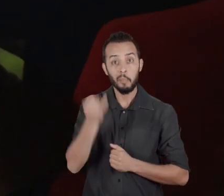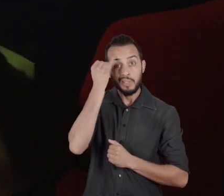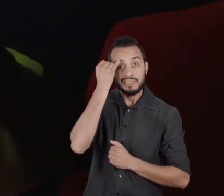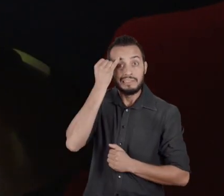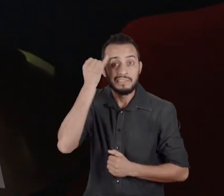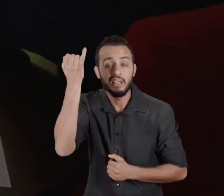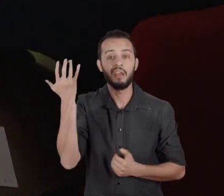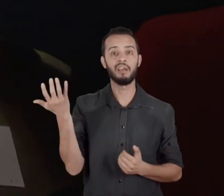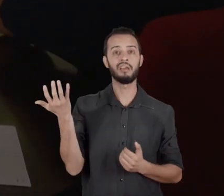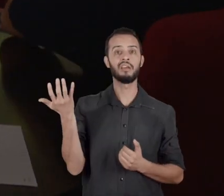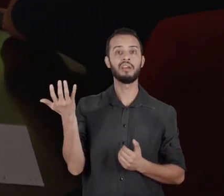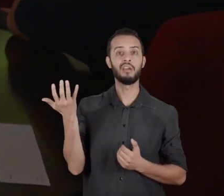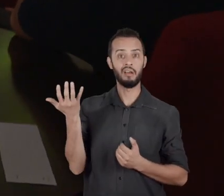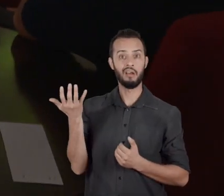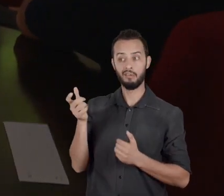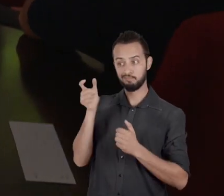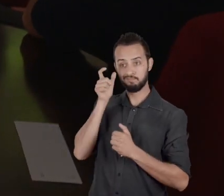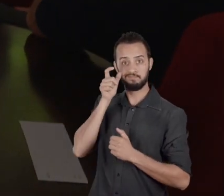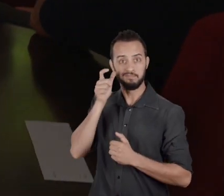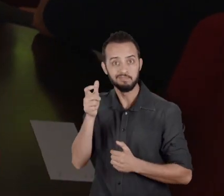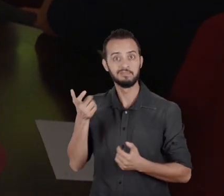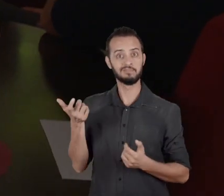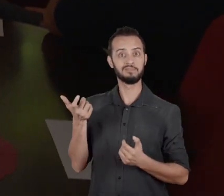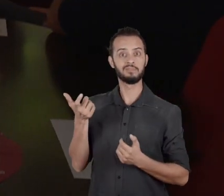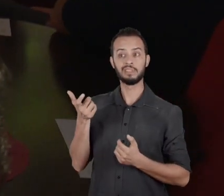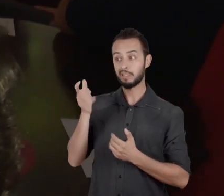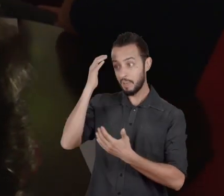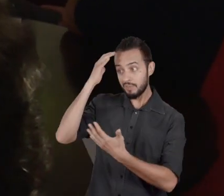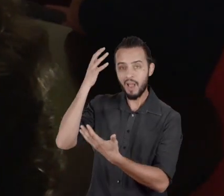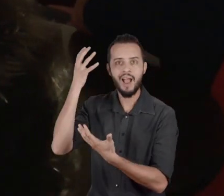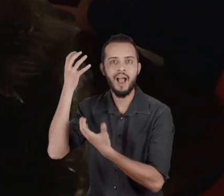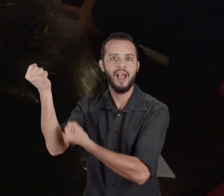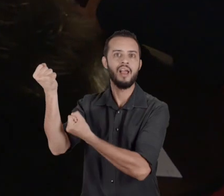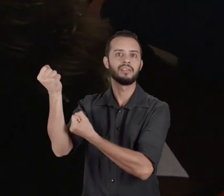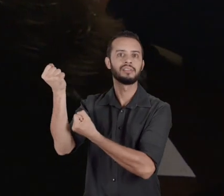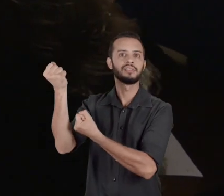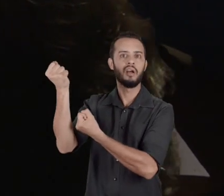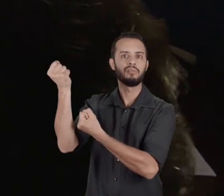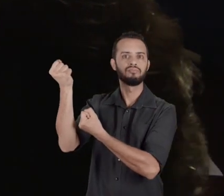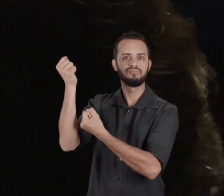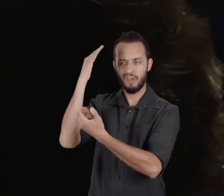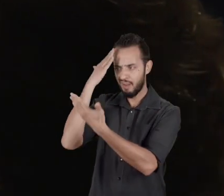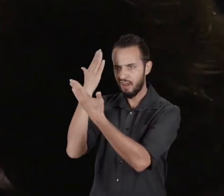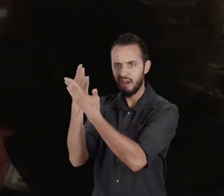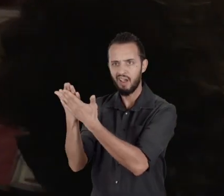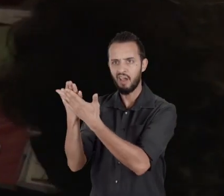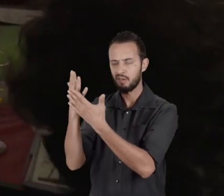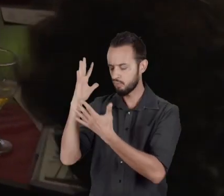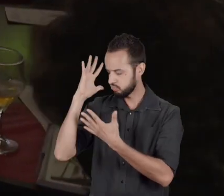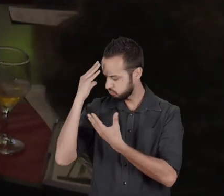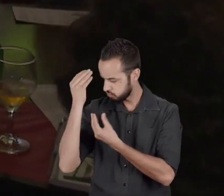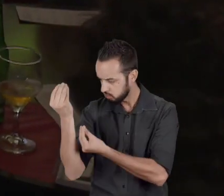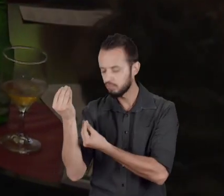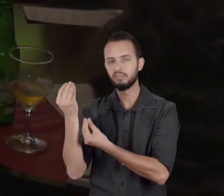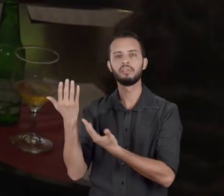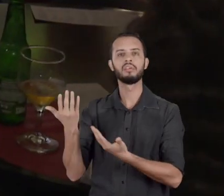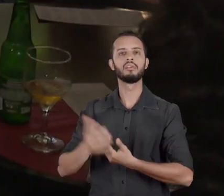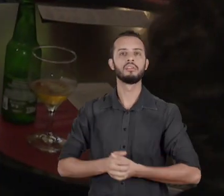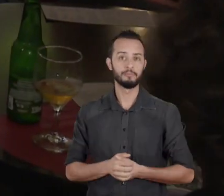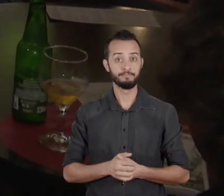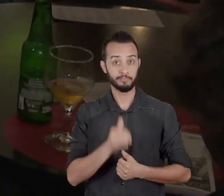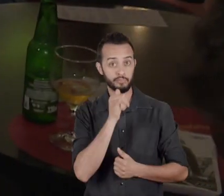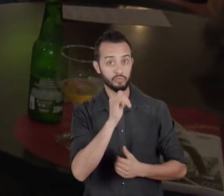essa ideia deveria ser considerada uma crença, um credo, a gente diria, e